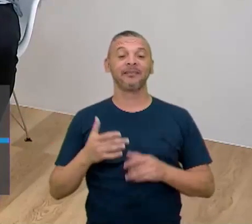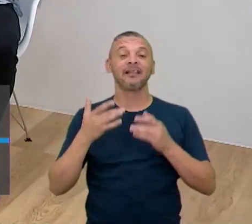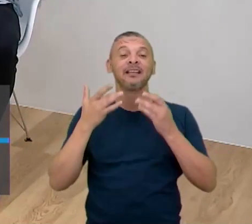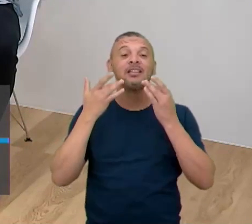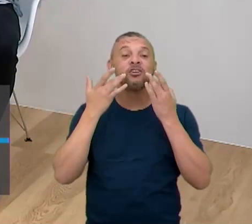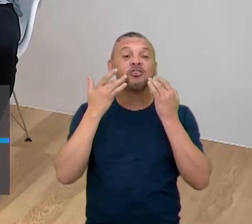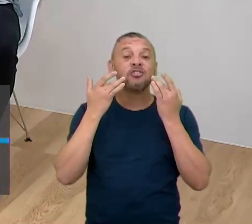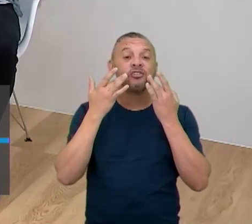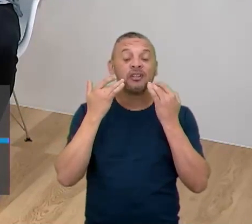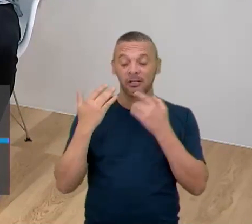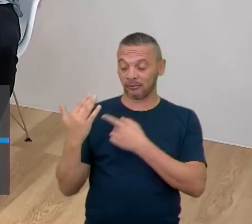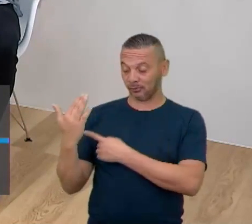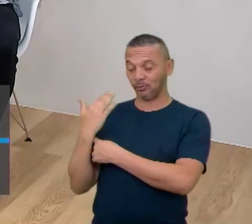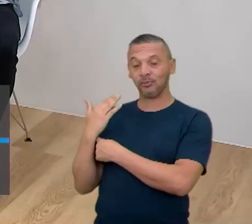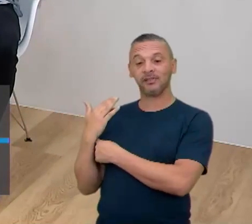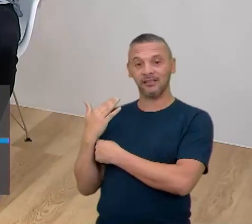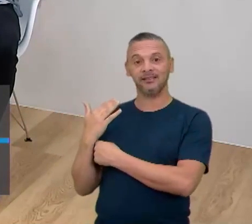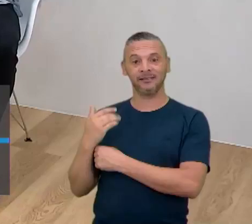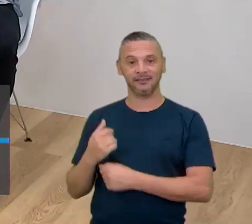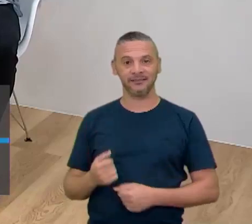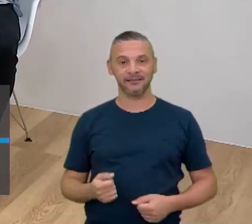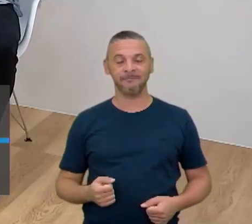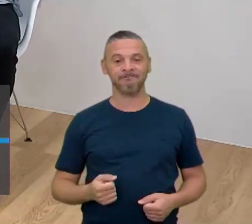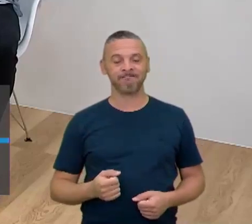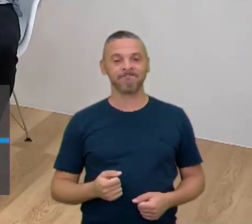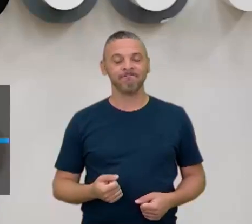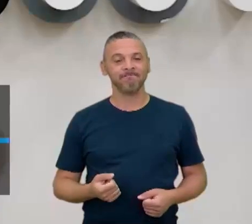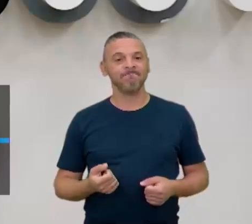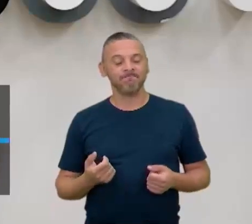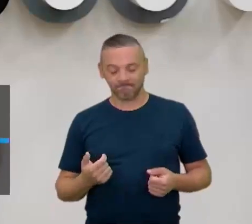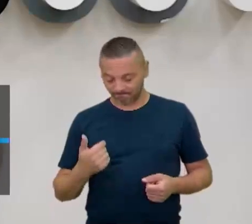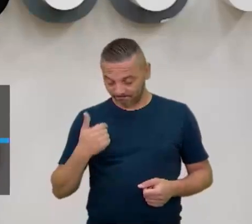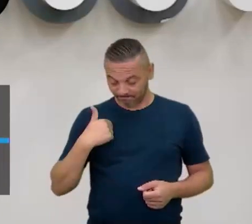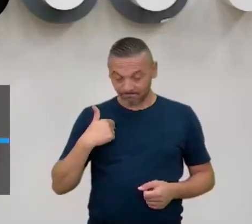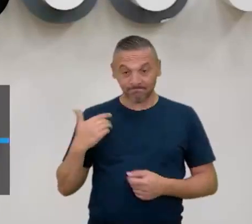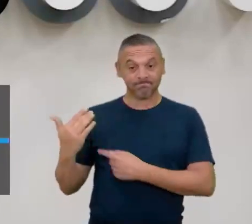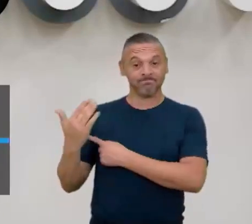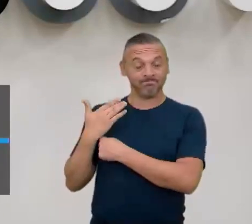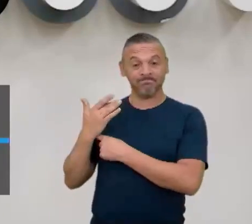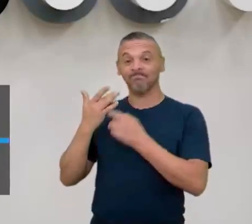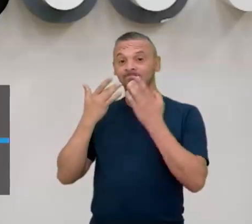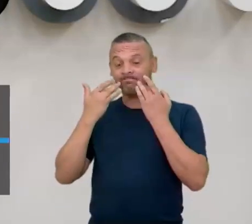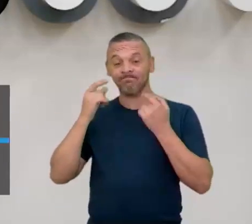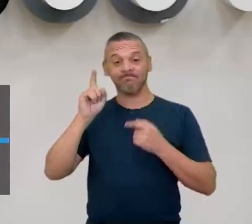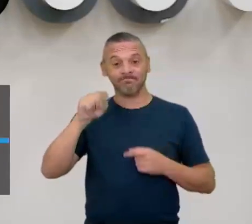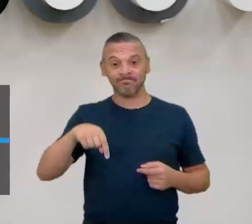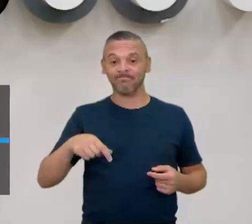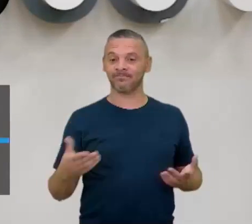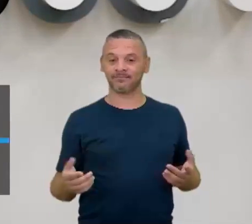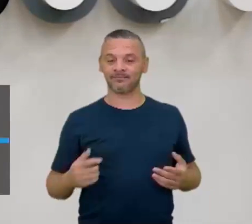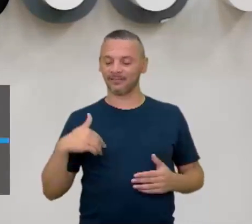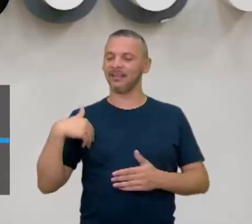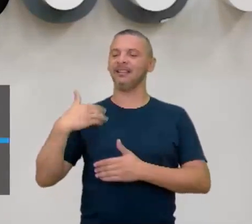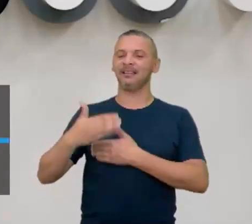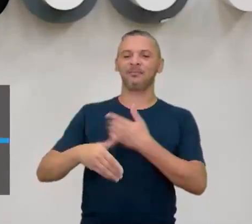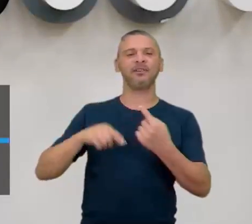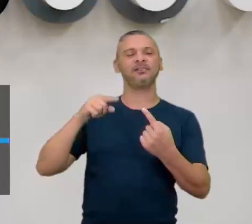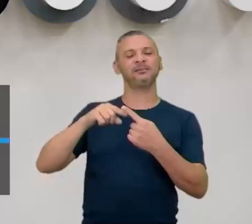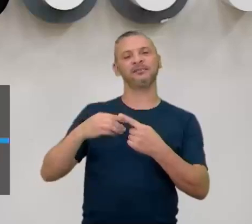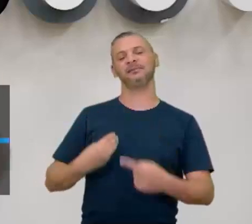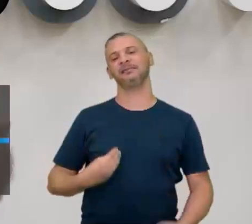assim, inicialmente, ele foi para mim uma ajuda. E depois ele foi se tornando um contexto muito maior que